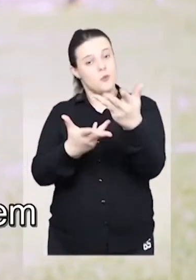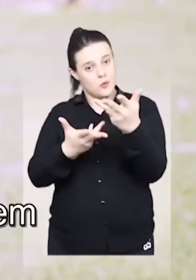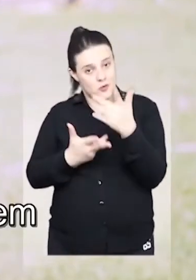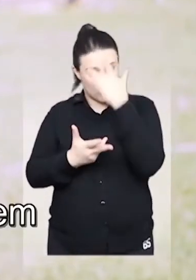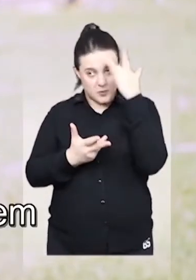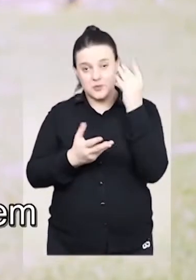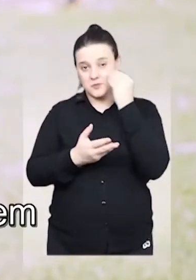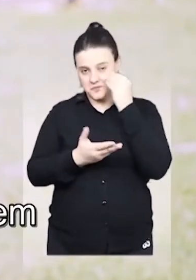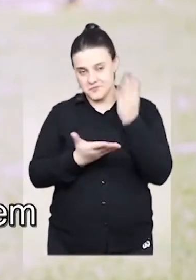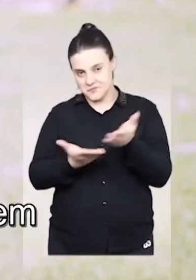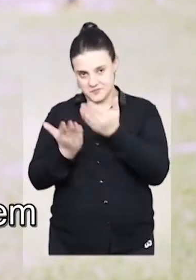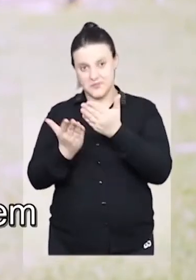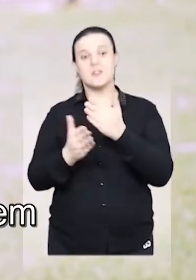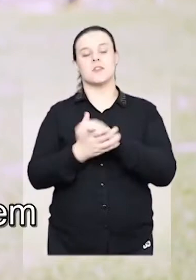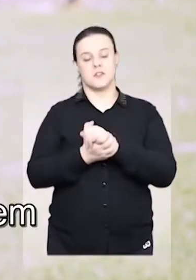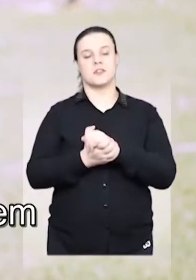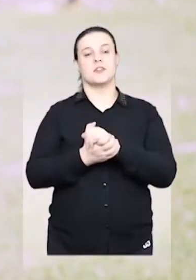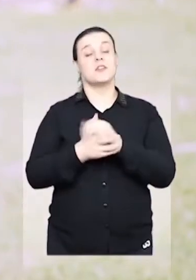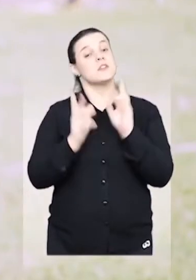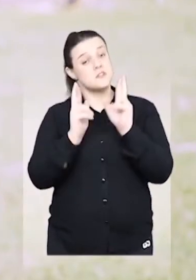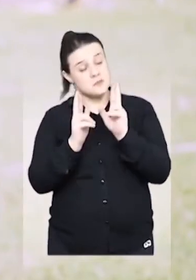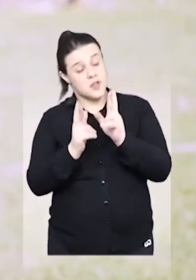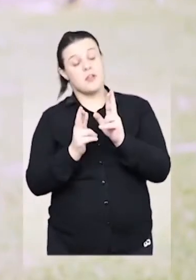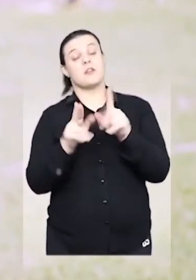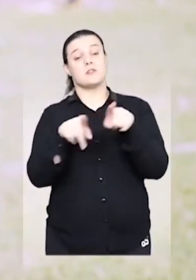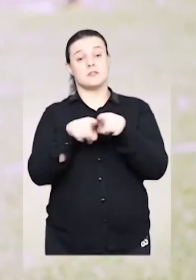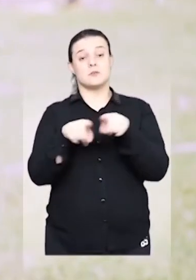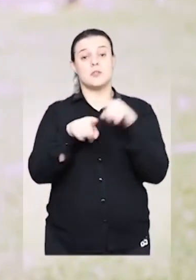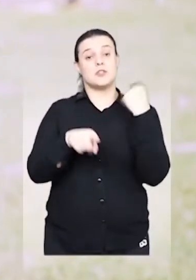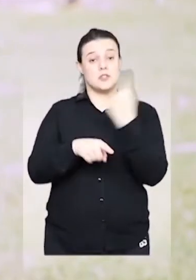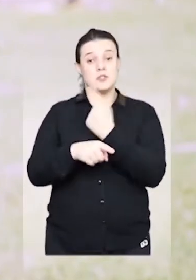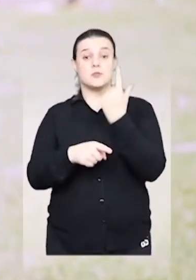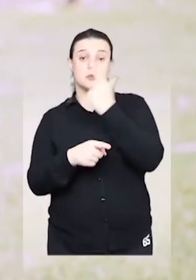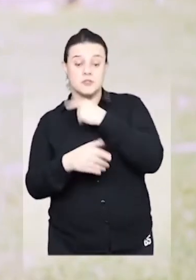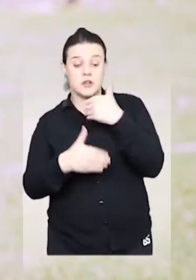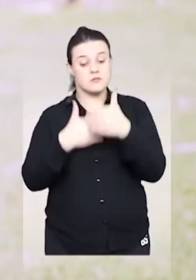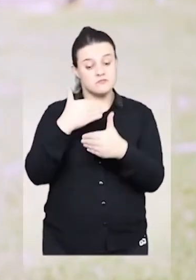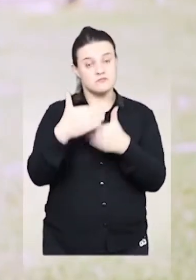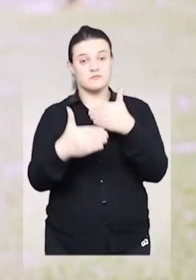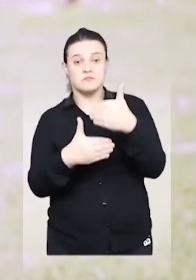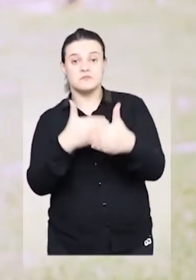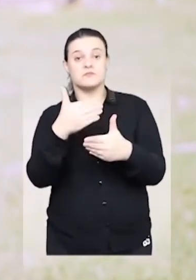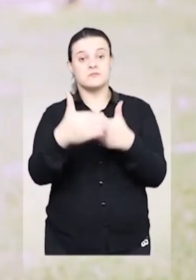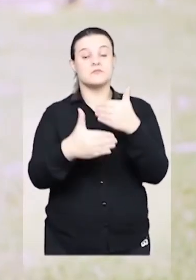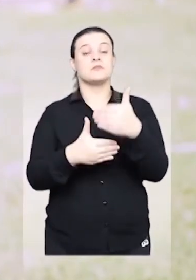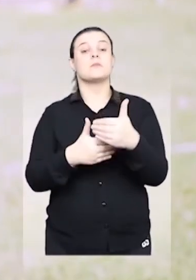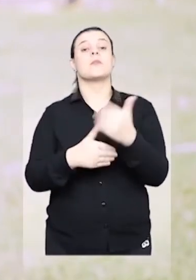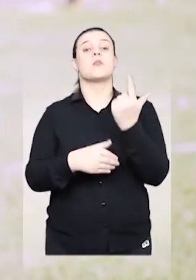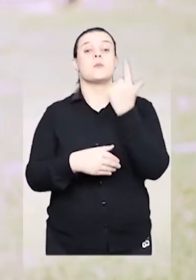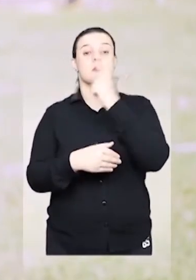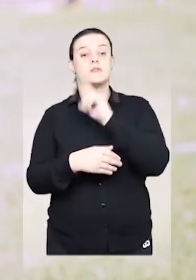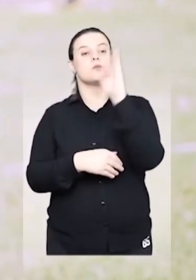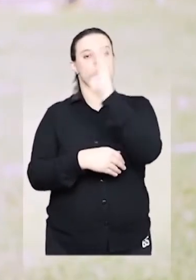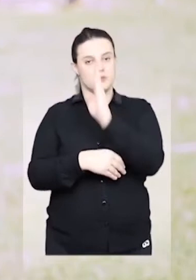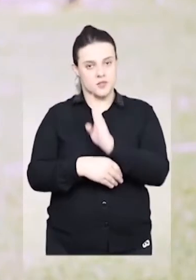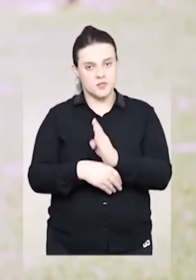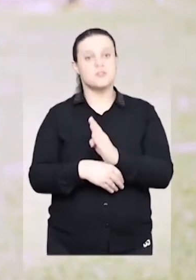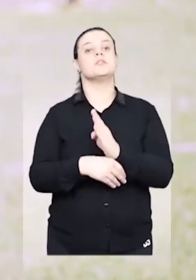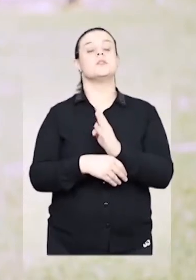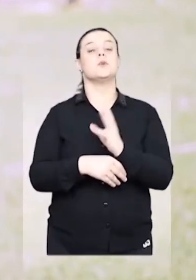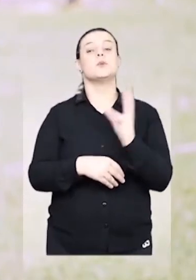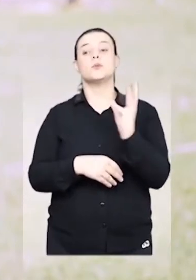as pessoas a experimentarem um pouco da modalidade. Espero que a gente esteja aí caminhando para um Brasil